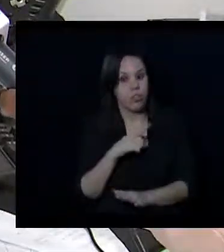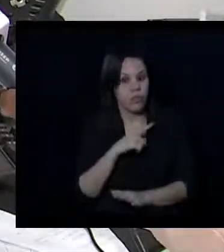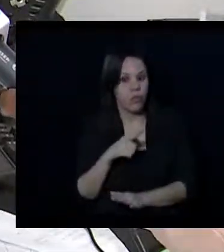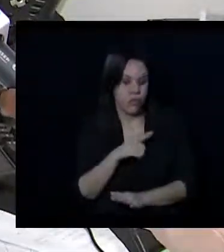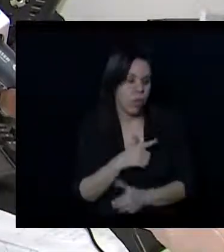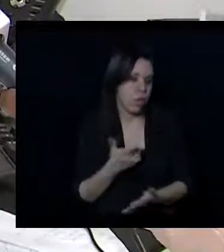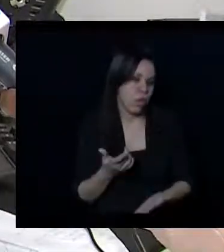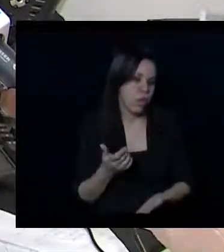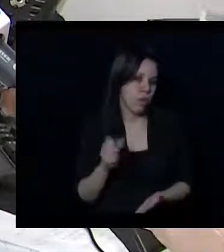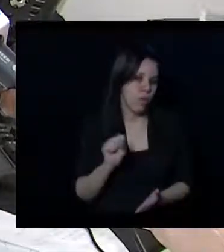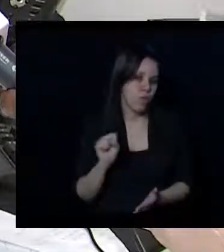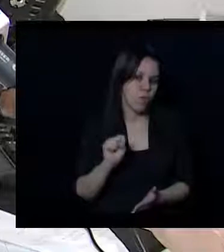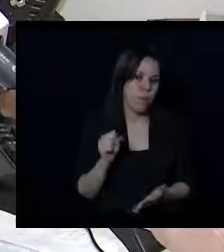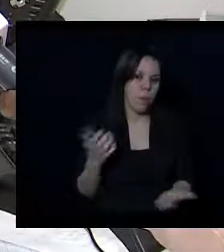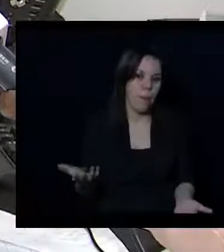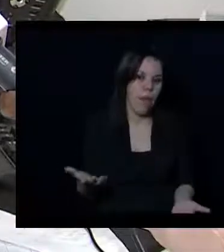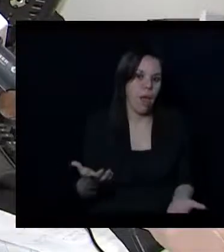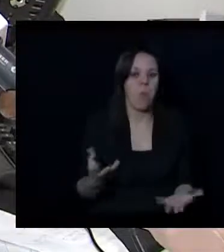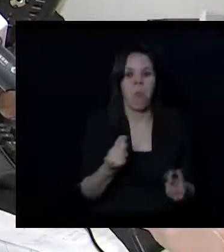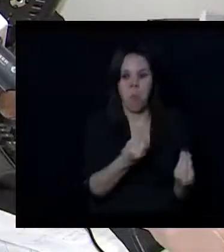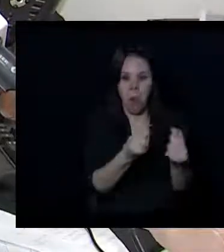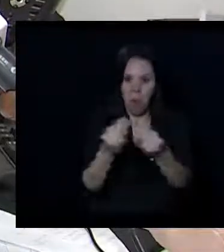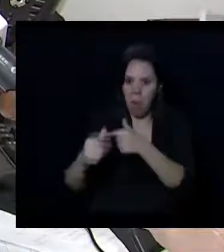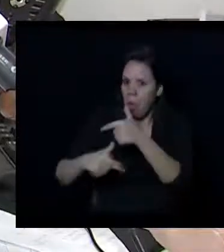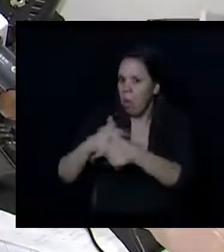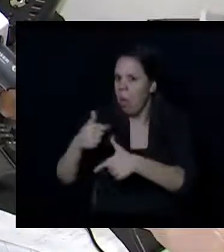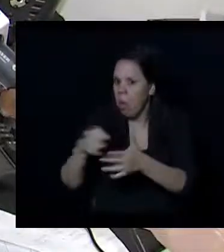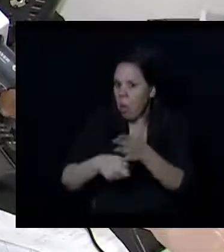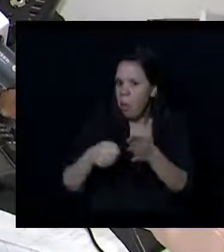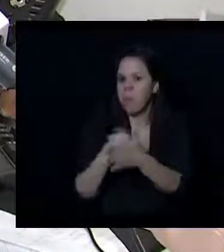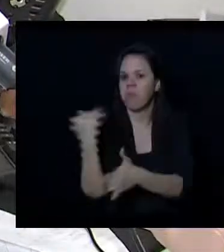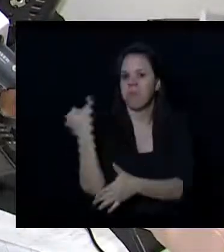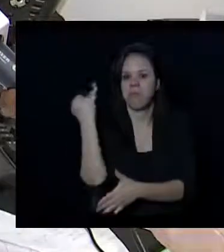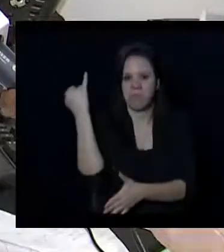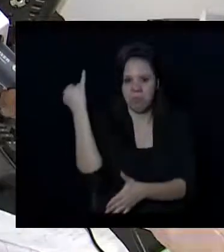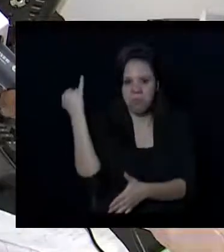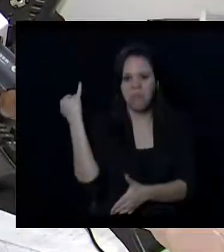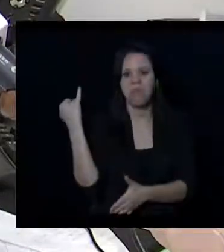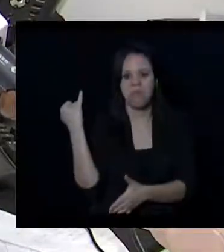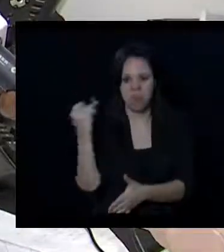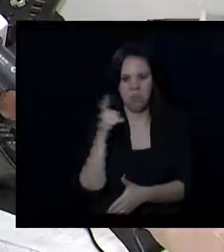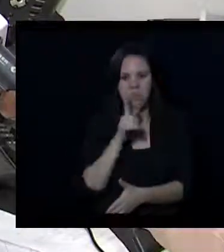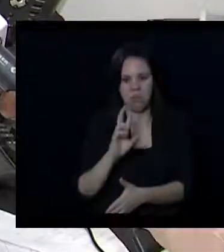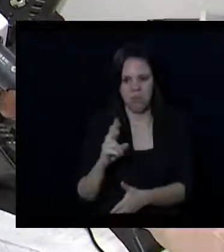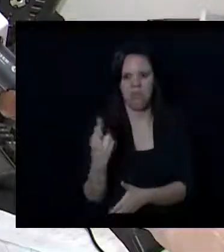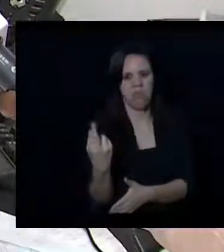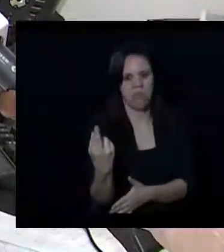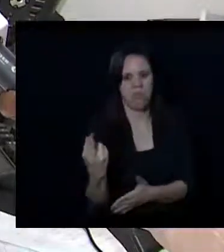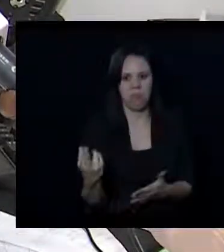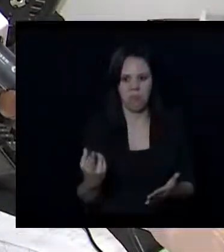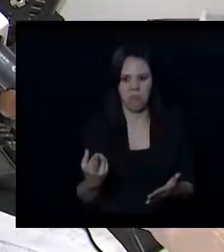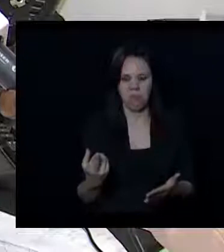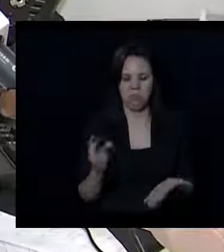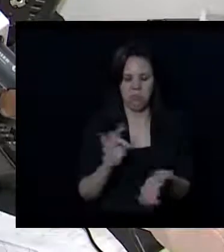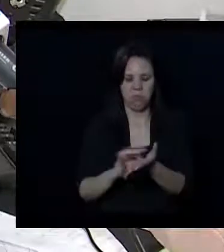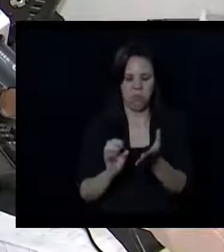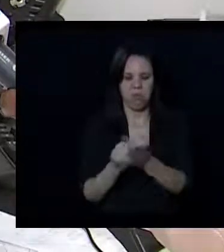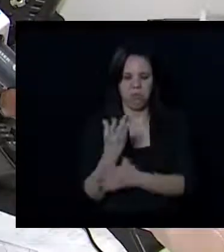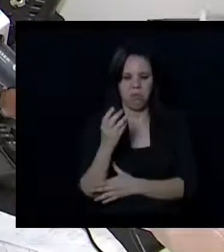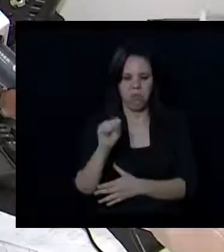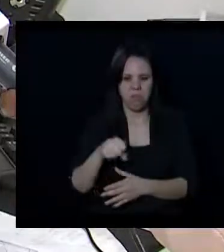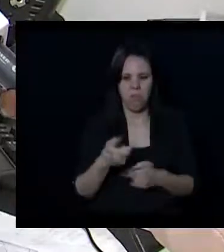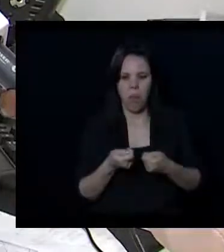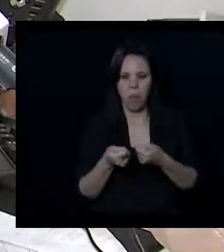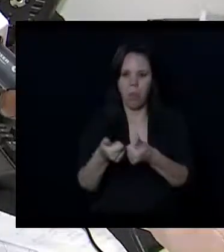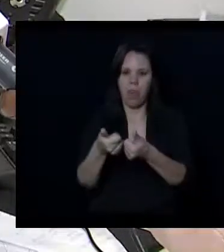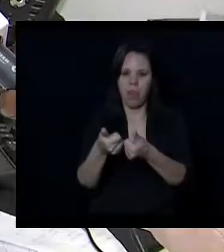semestre com bastante trabalho, importante, com realizações também que trouxeram benefícios